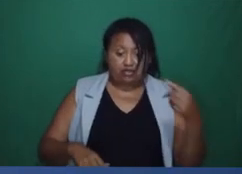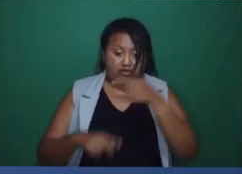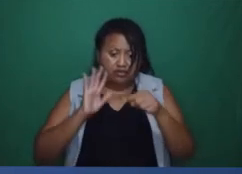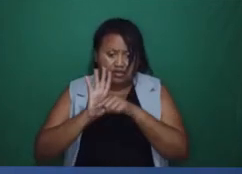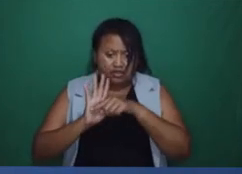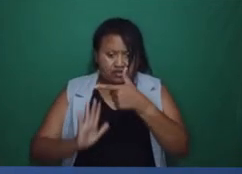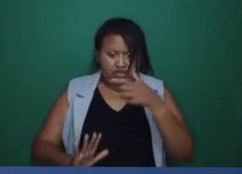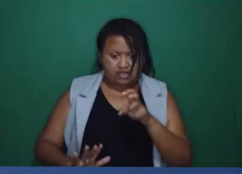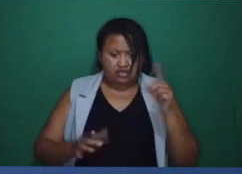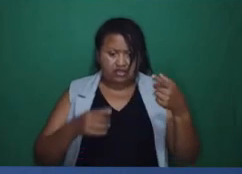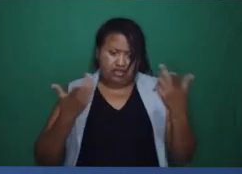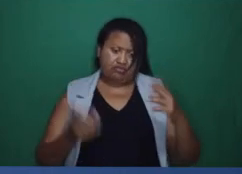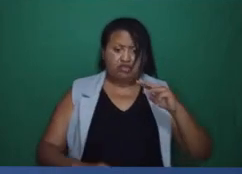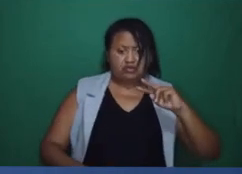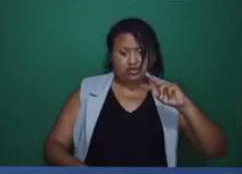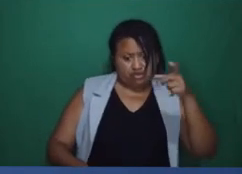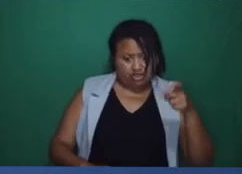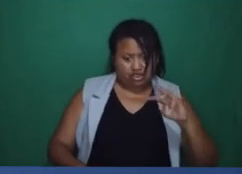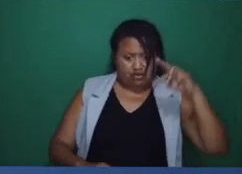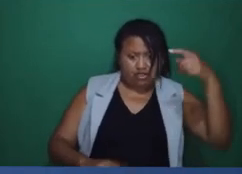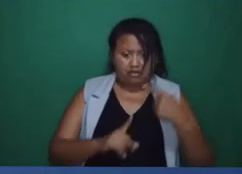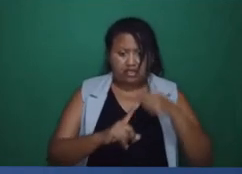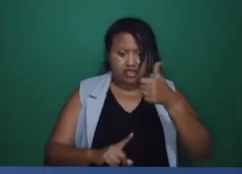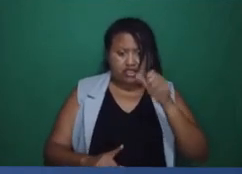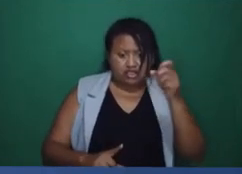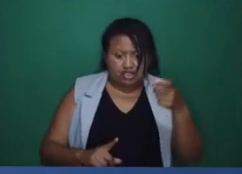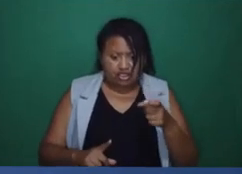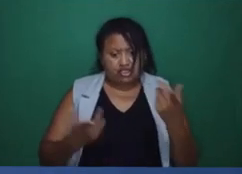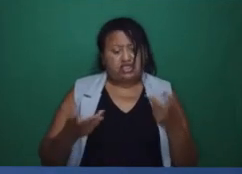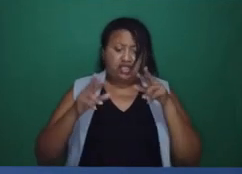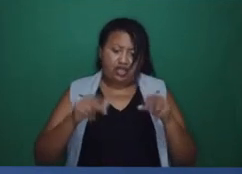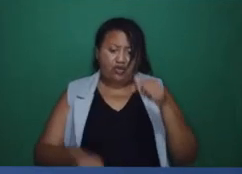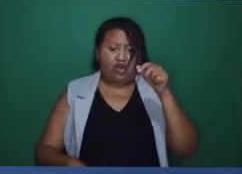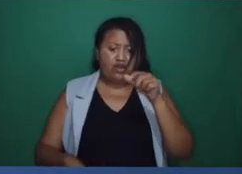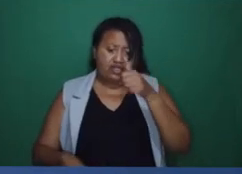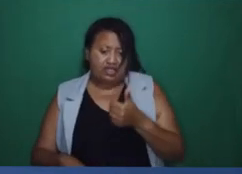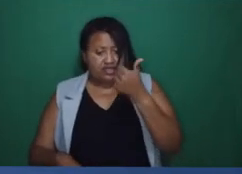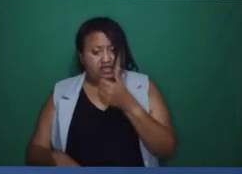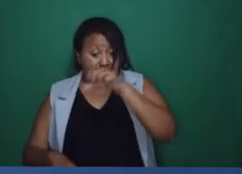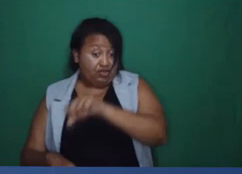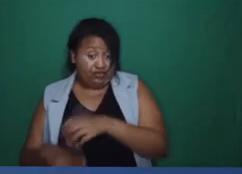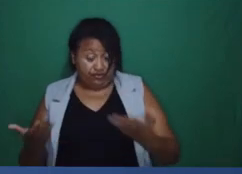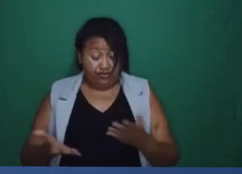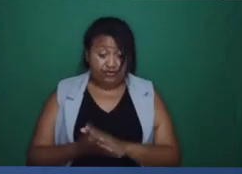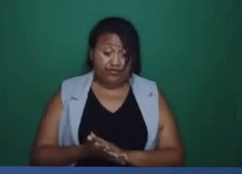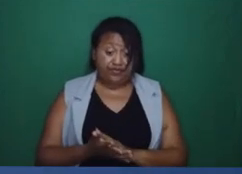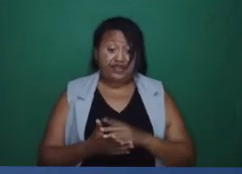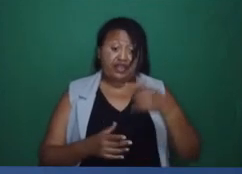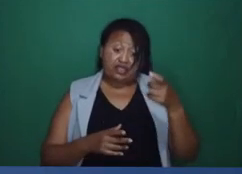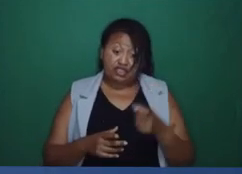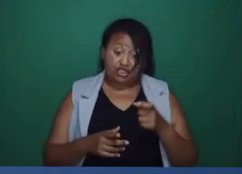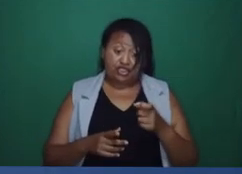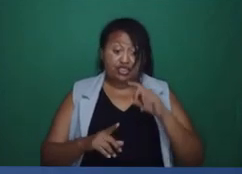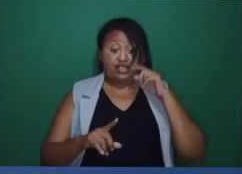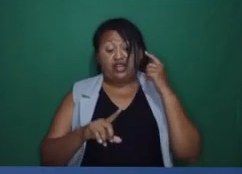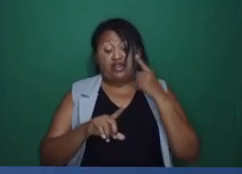temos x² + 10x porque utilizaremos ali a propriedade distributiva x vezes x ao quadrado 10